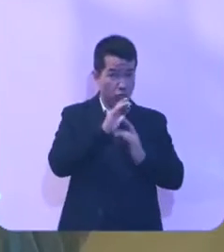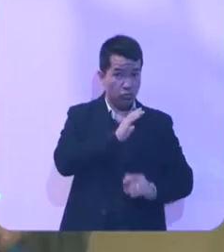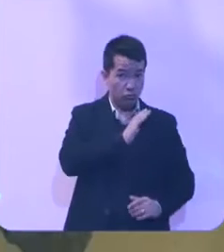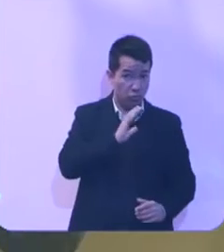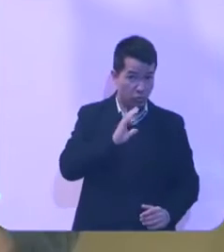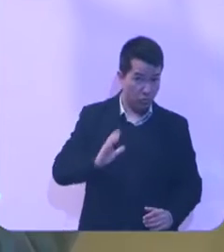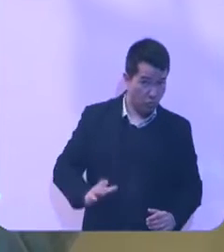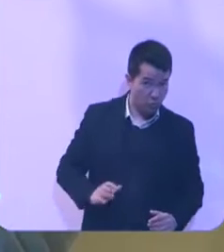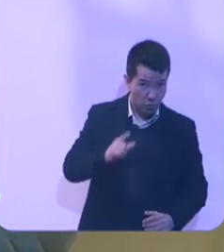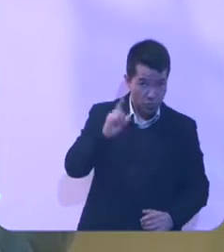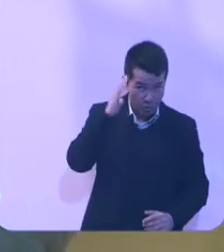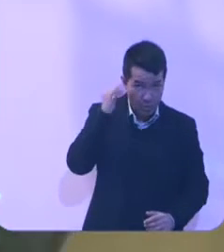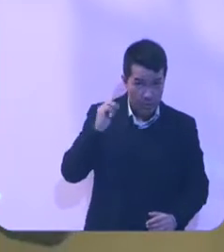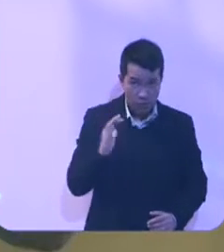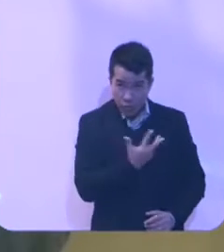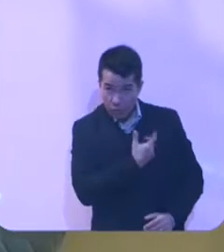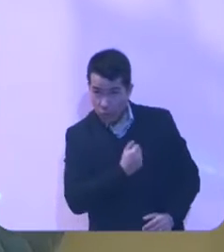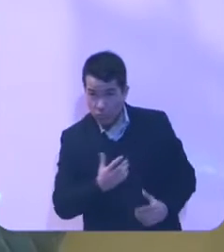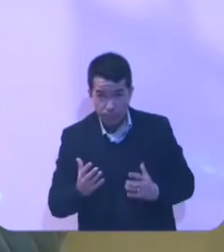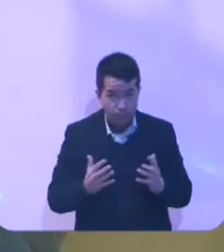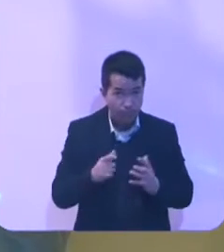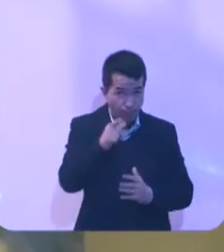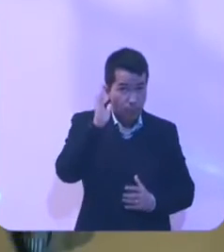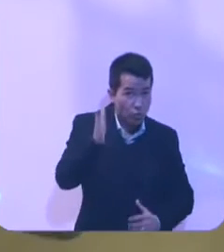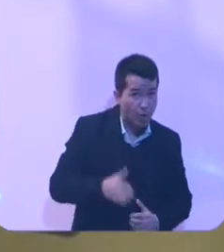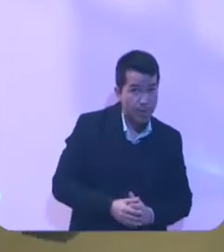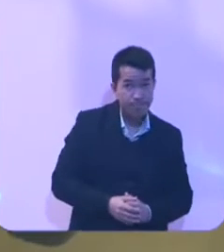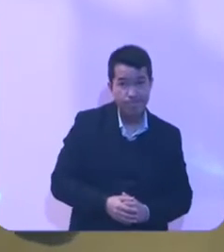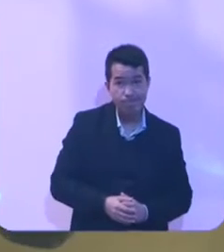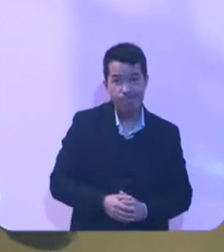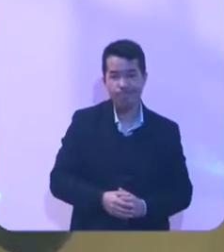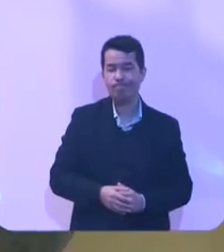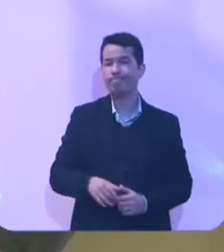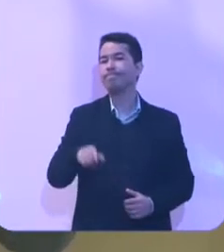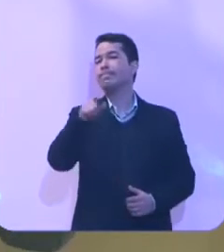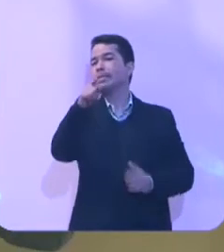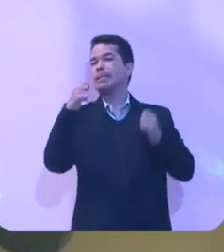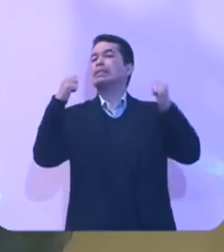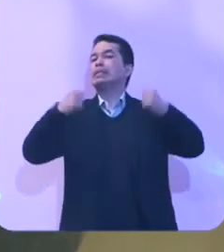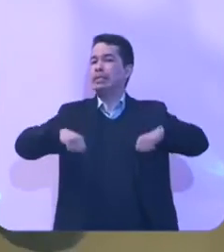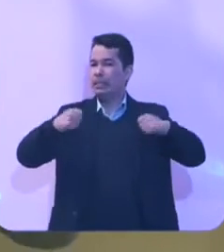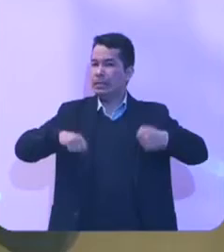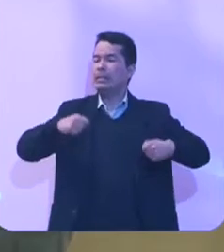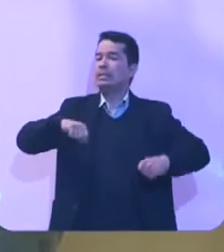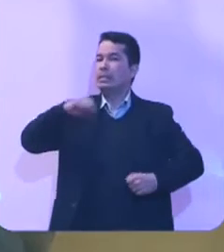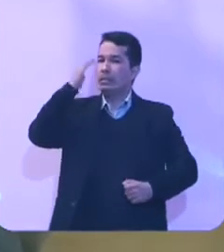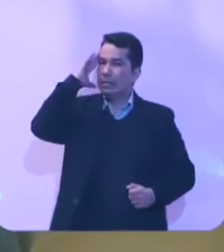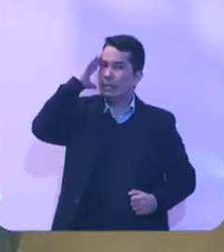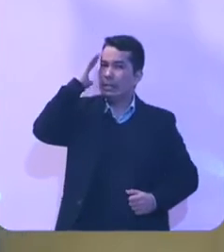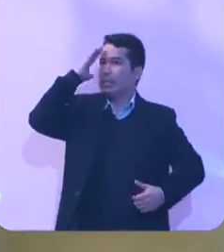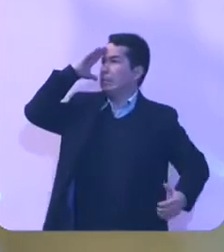sabem que nada e nem ninguém podem separá-los do amor de Deus. Eu